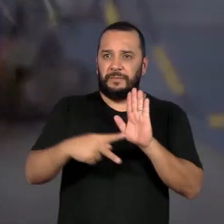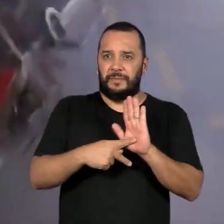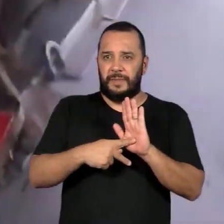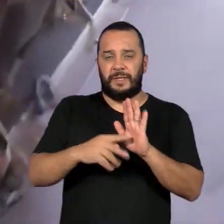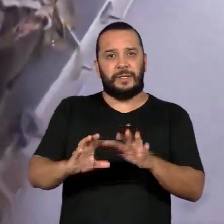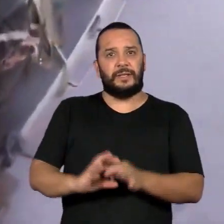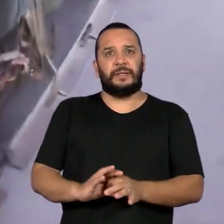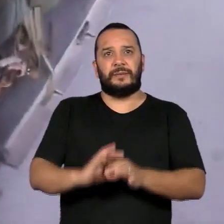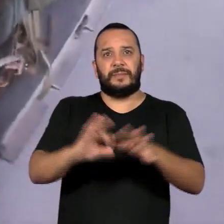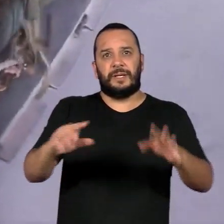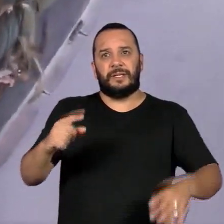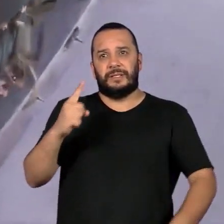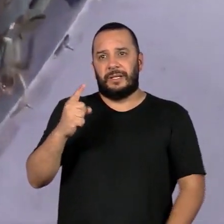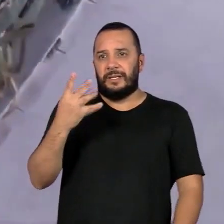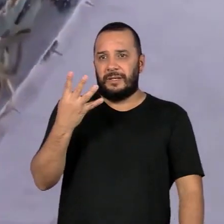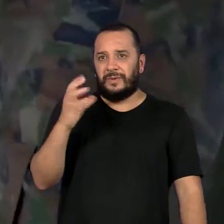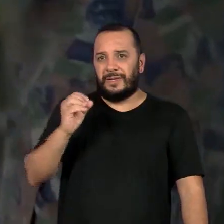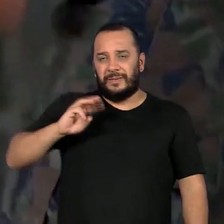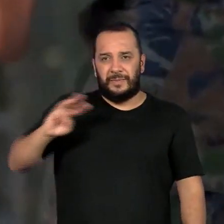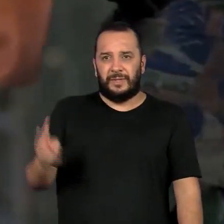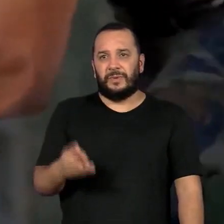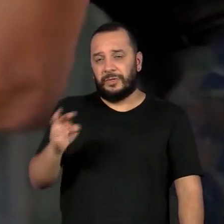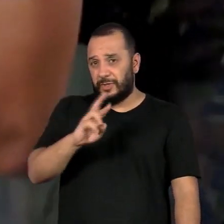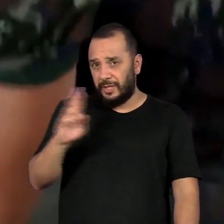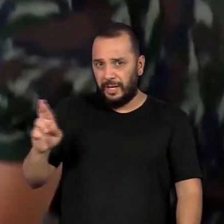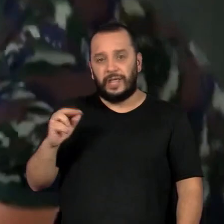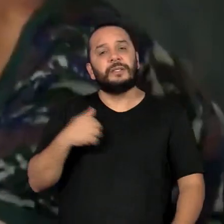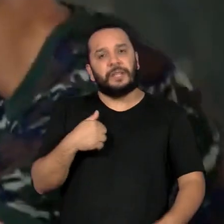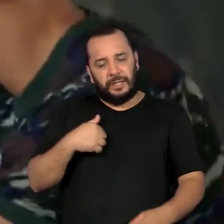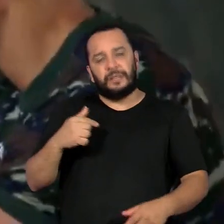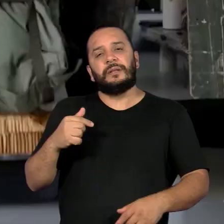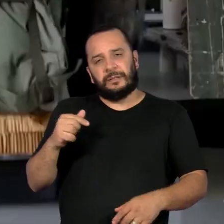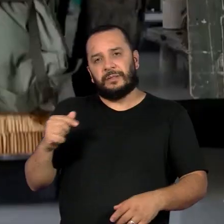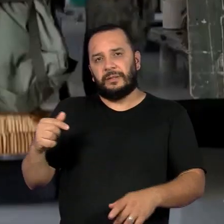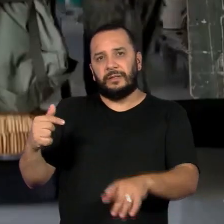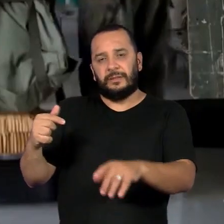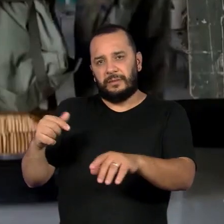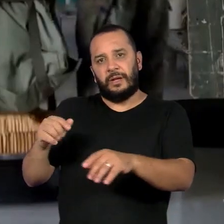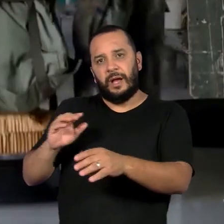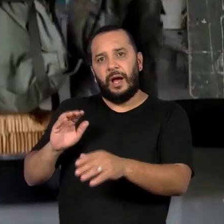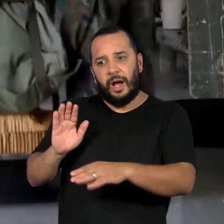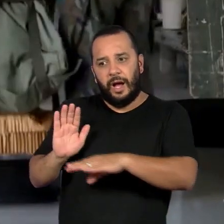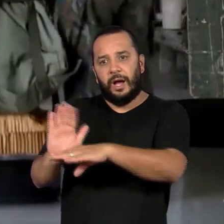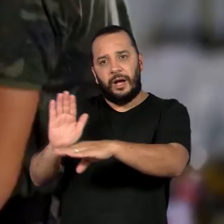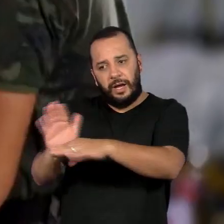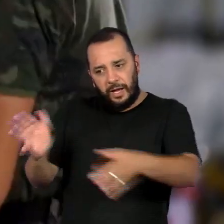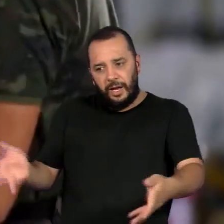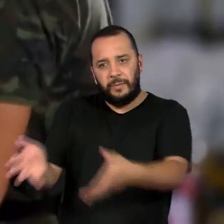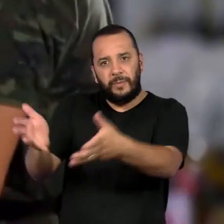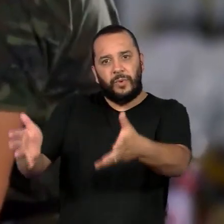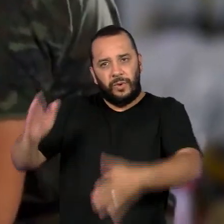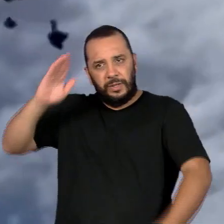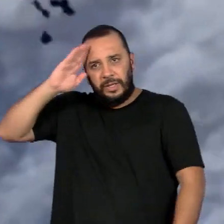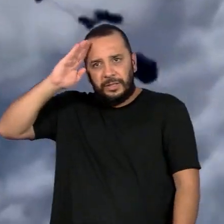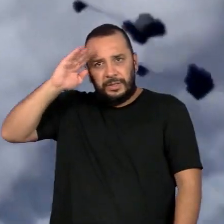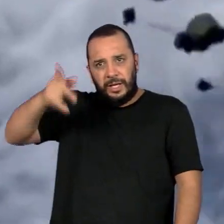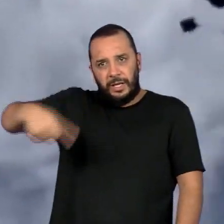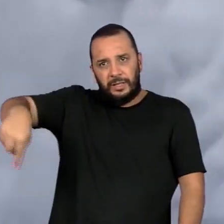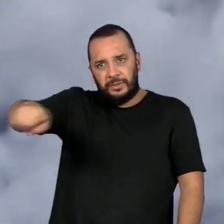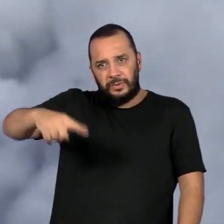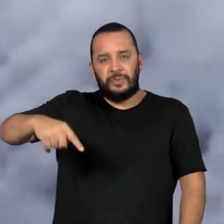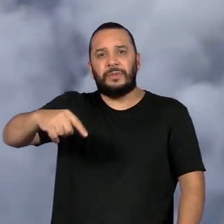libera 140 milhões de reais para o emprego das Forças Armadas em apoio às ações emergenciais em